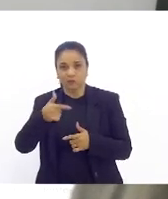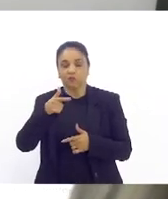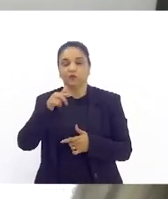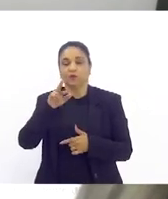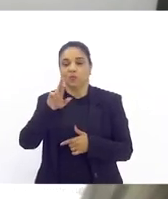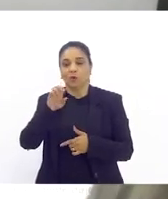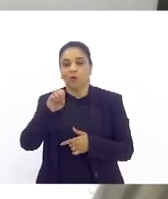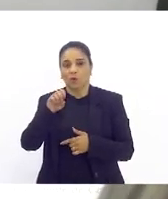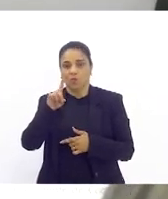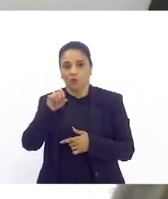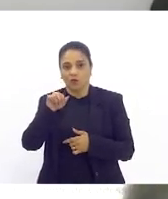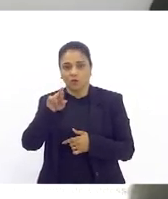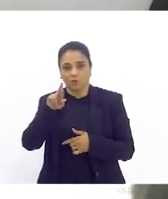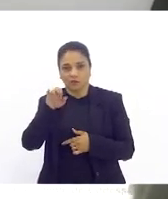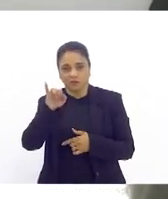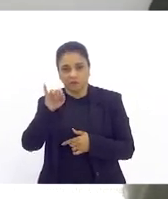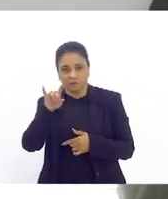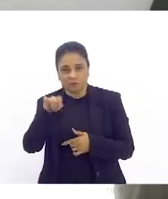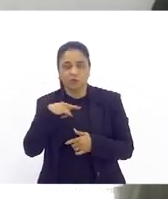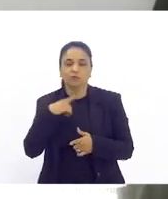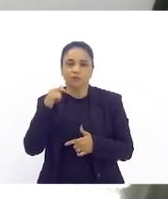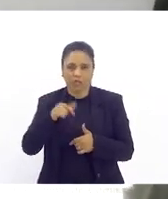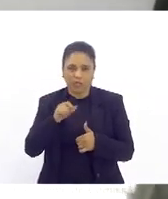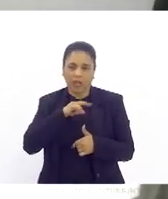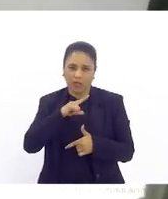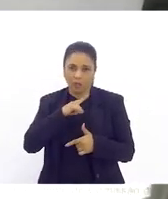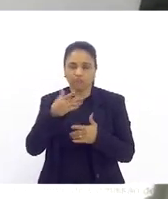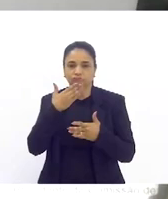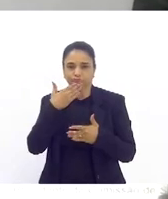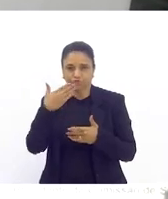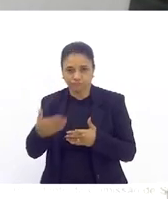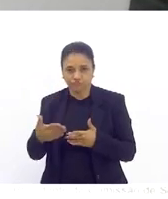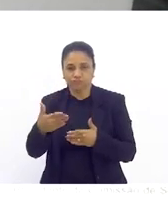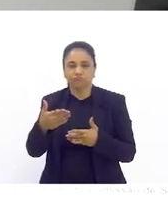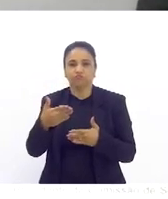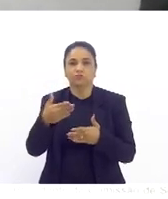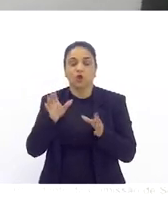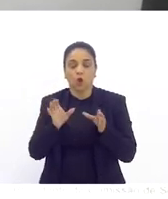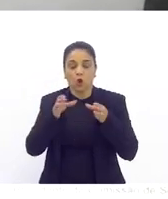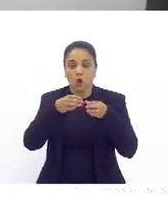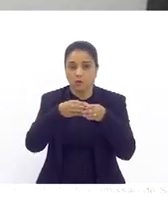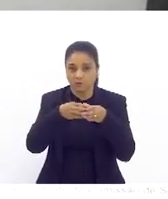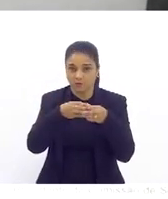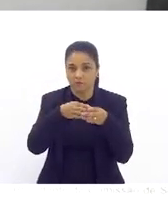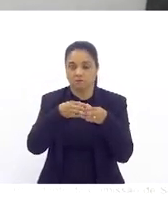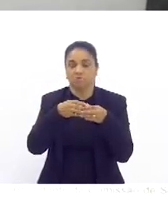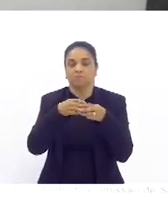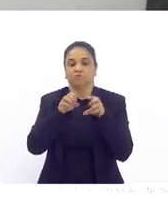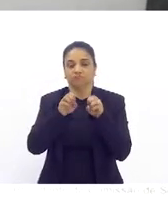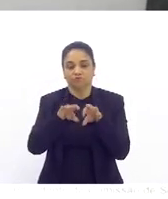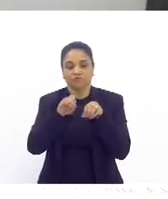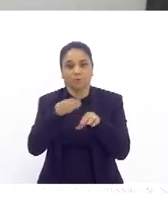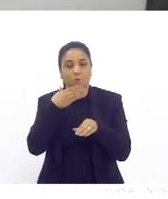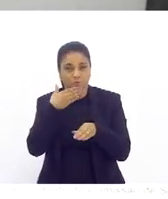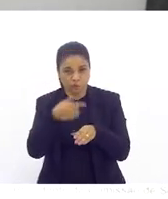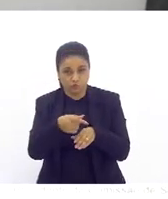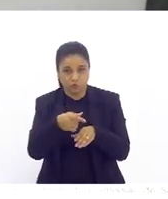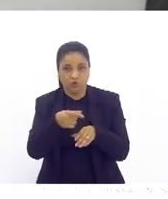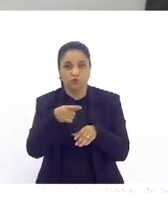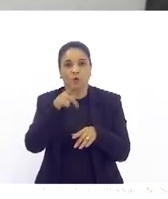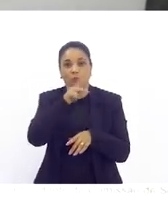solicitação feita para oitiva pela comissão de educação da professora